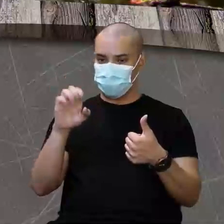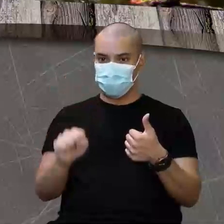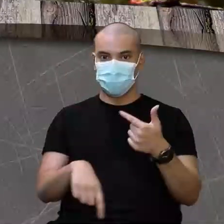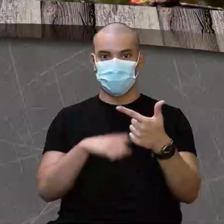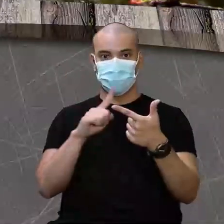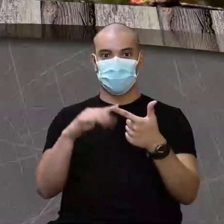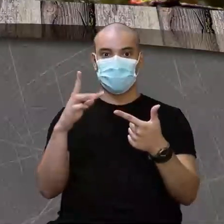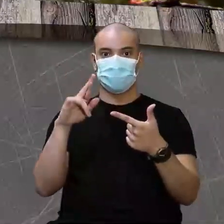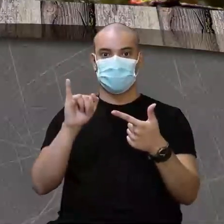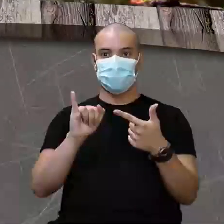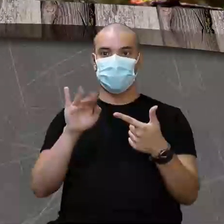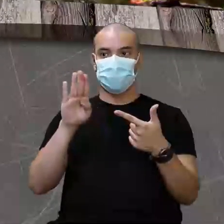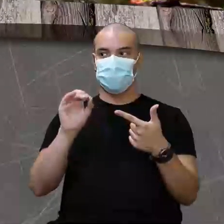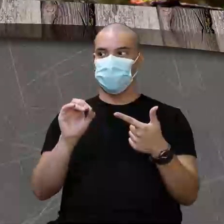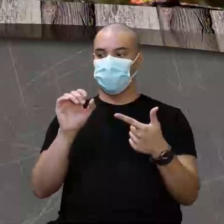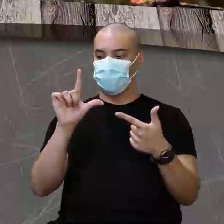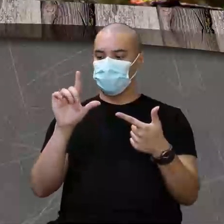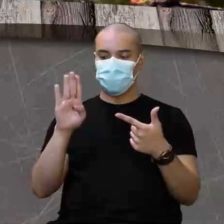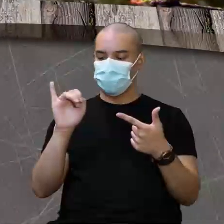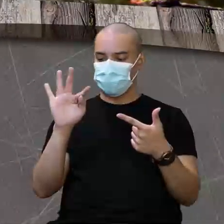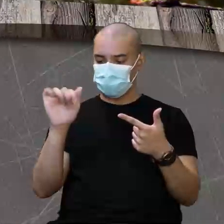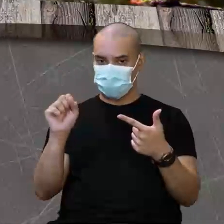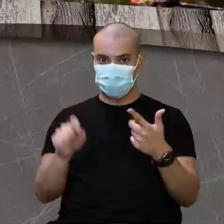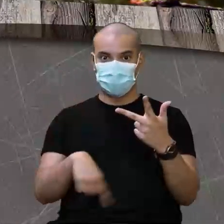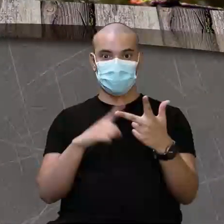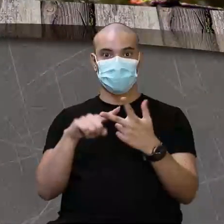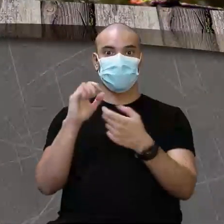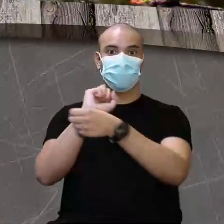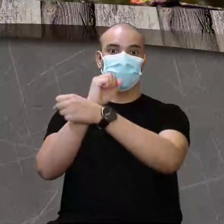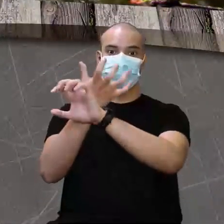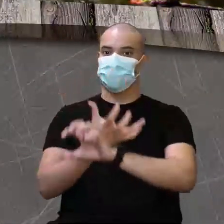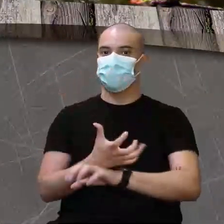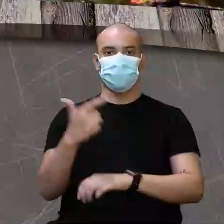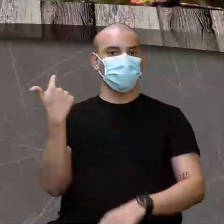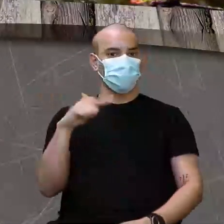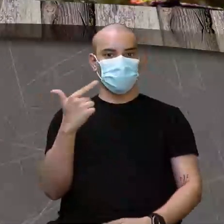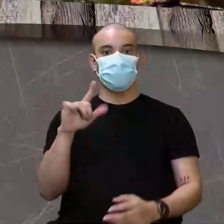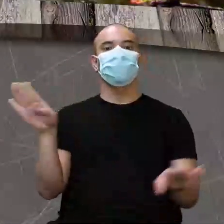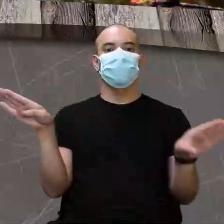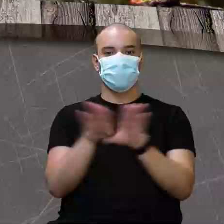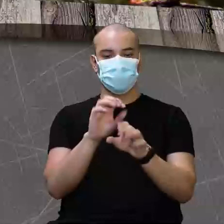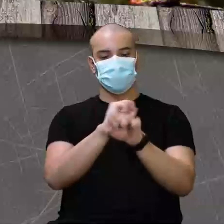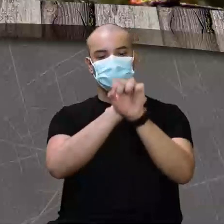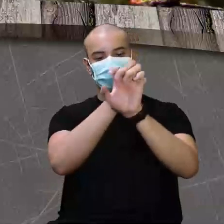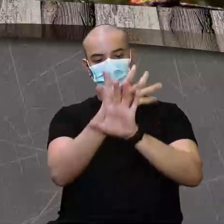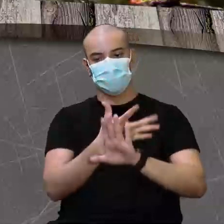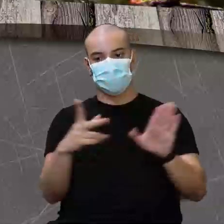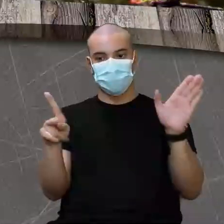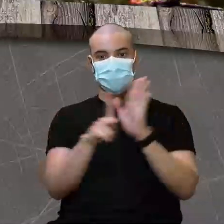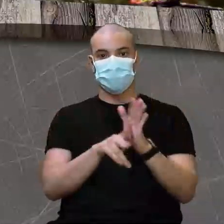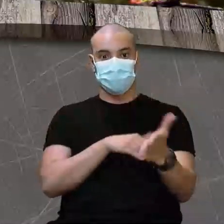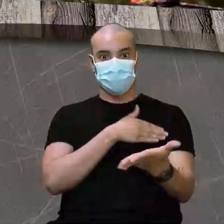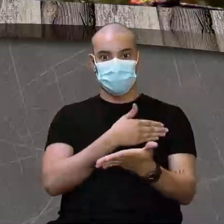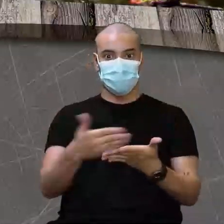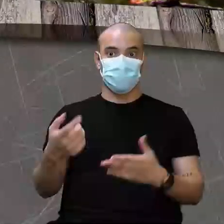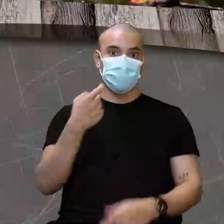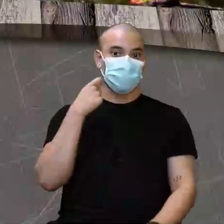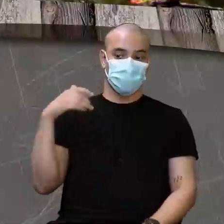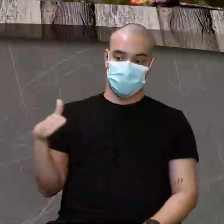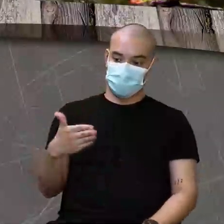Os trilobitas. Aí a gente teve o grupo dos invertebrados, dos vertebrados, a partir dos